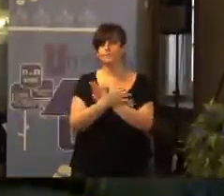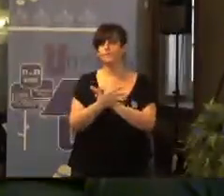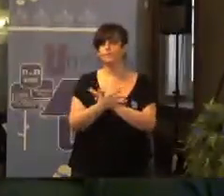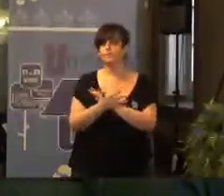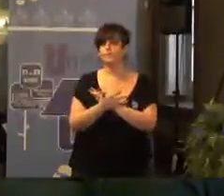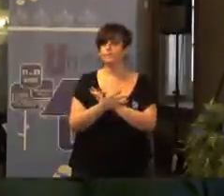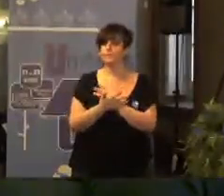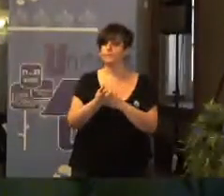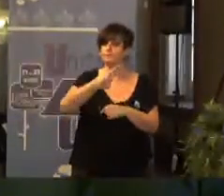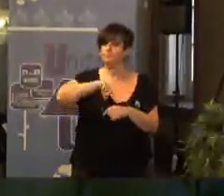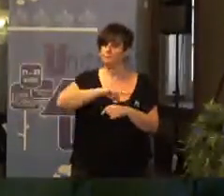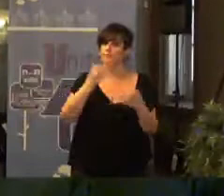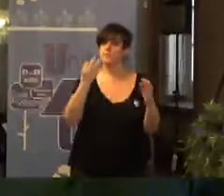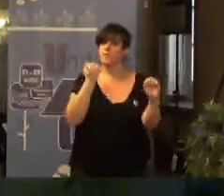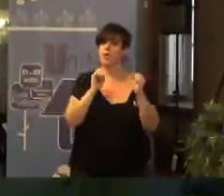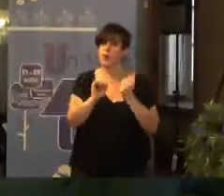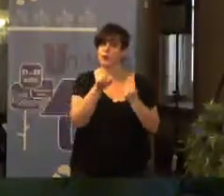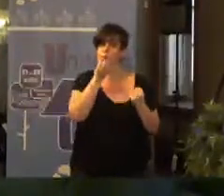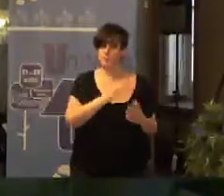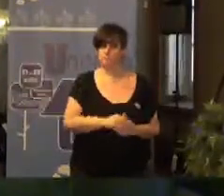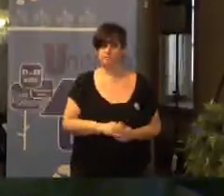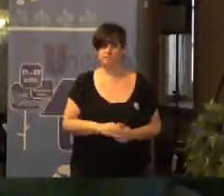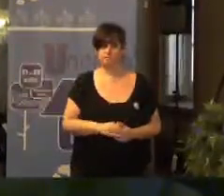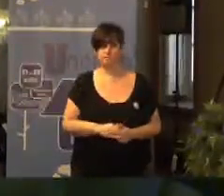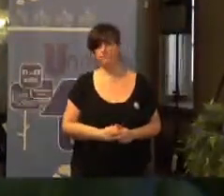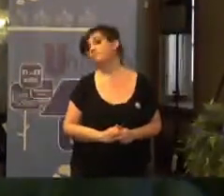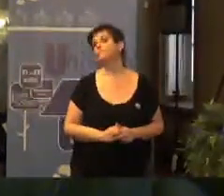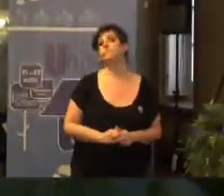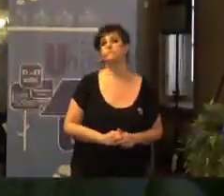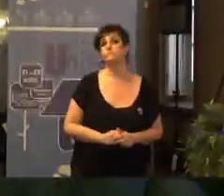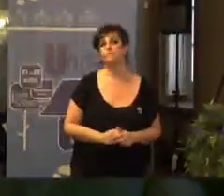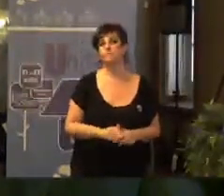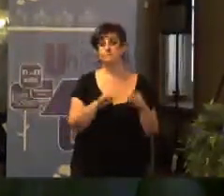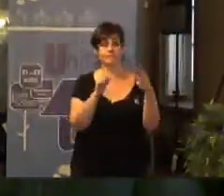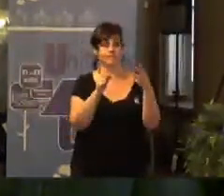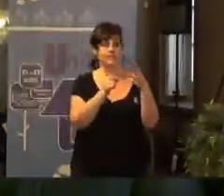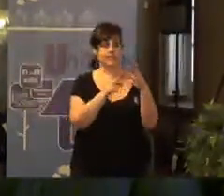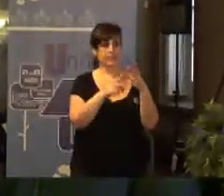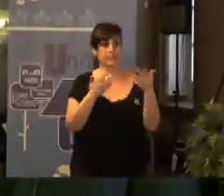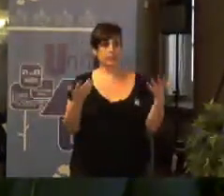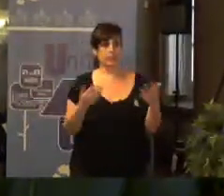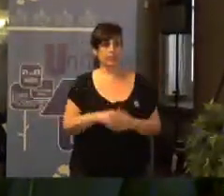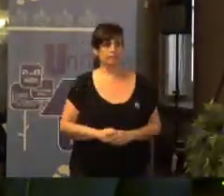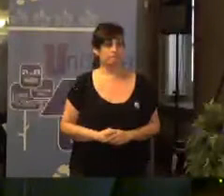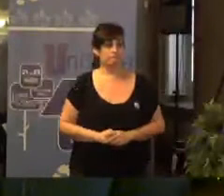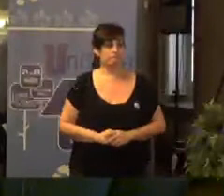máis decidida e ter coraxe político. Ese é o segundo postulado. O terceiro postulado é